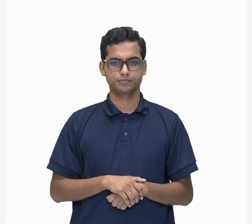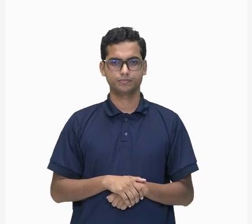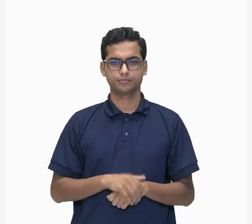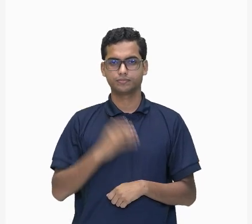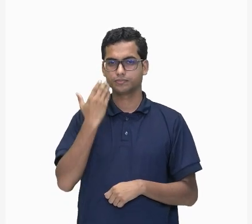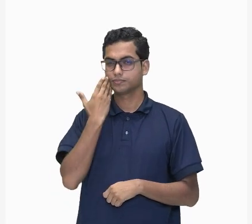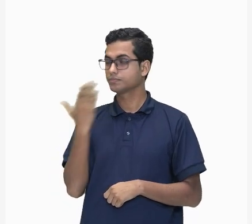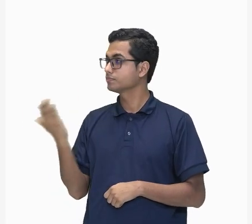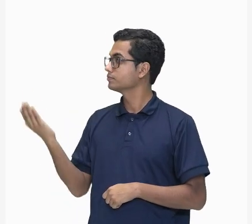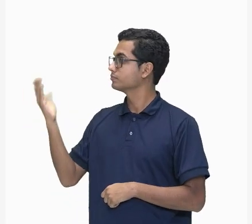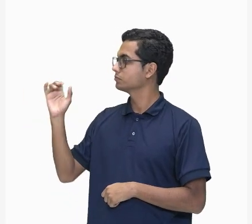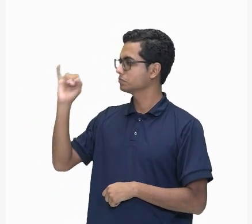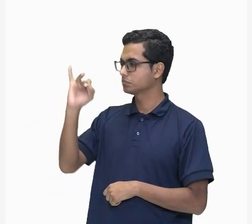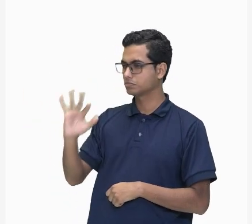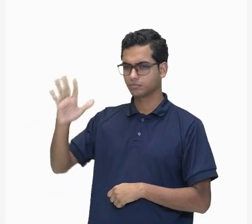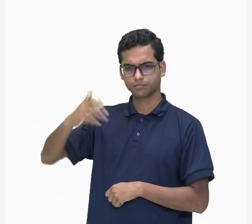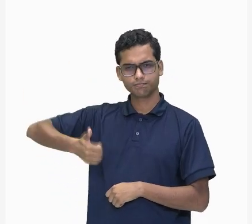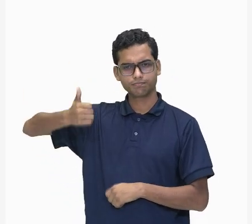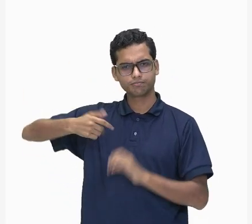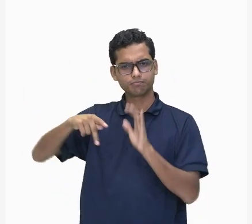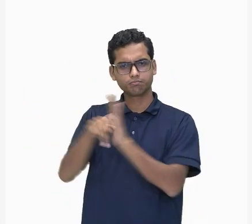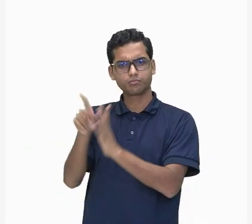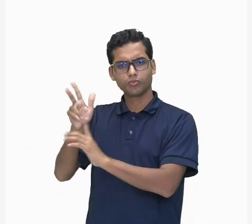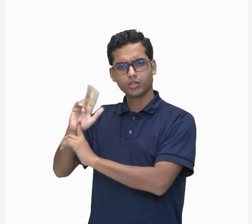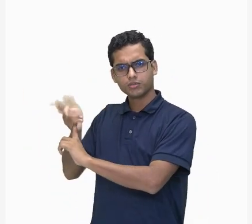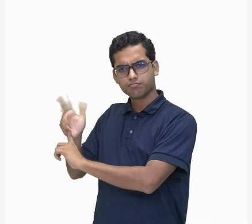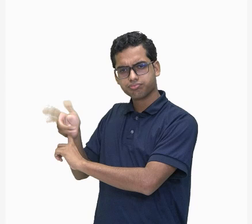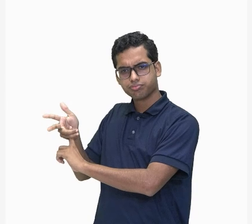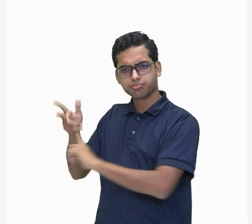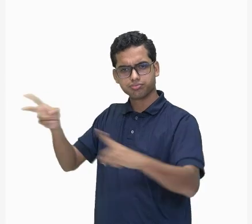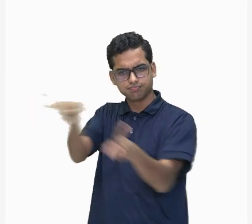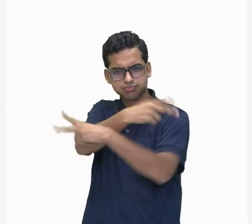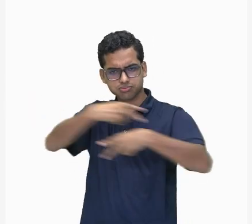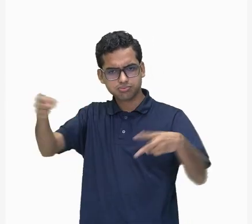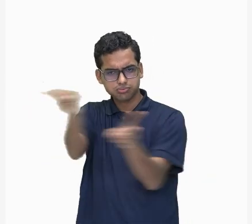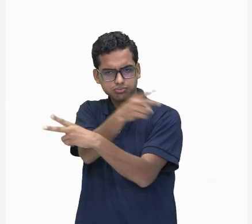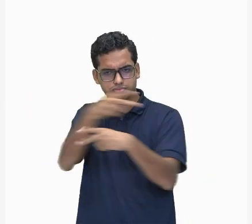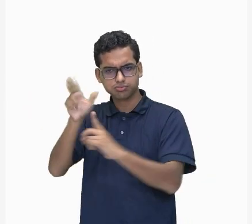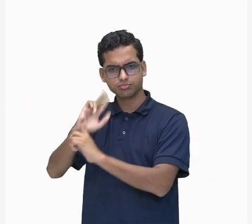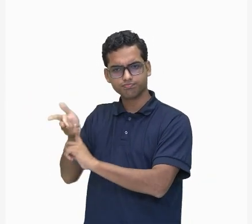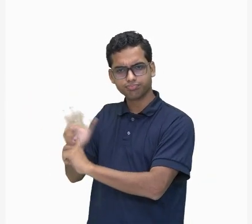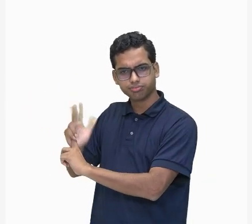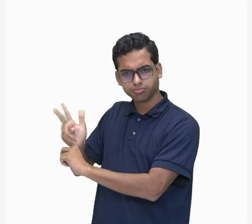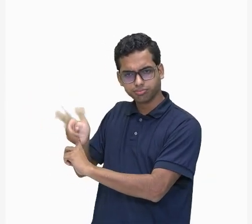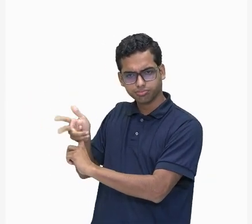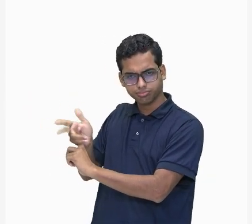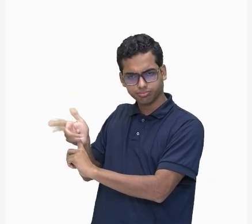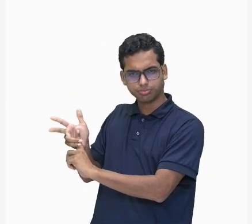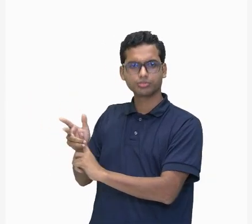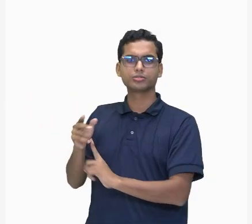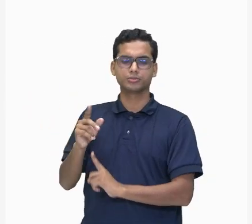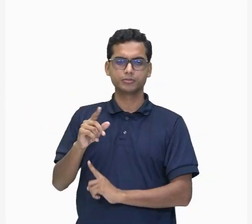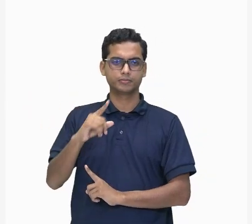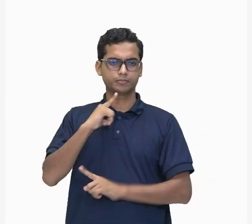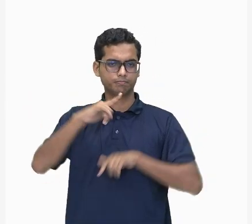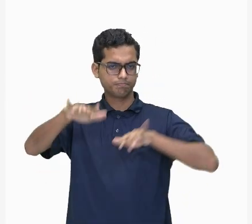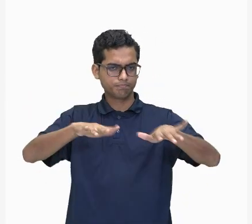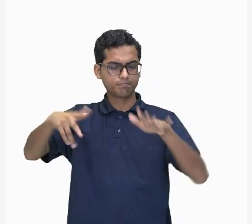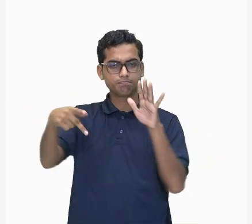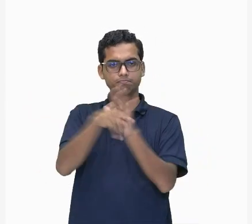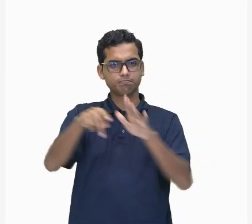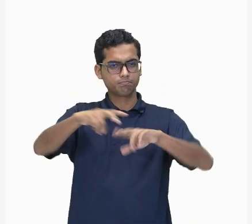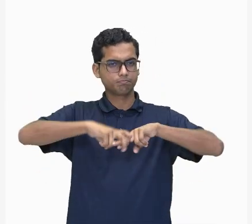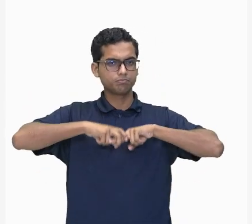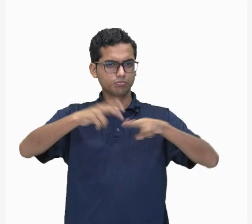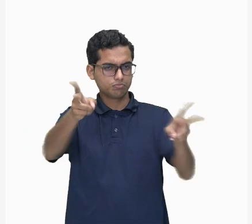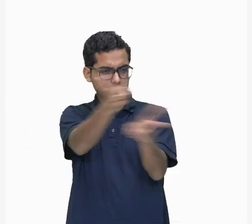você observa aí, a usina eólica, né, funciona da seguinte forma, gente. Essas hélices são movimentadas pelo vento,